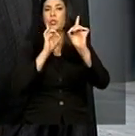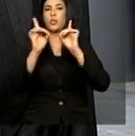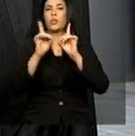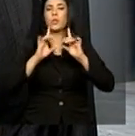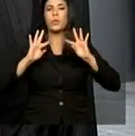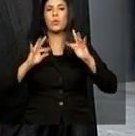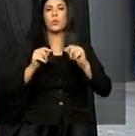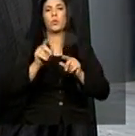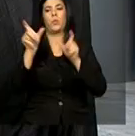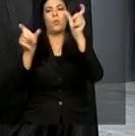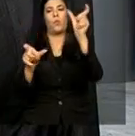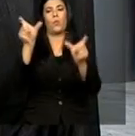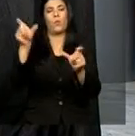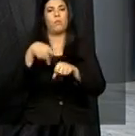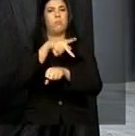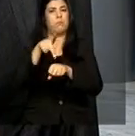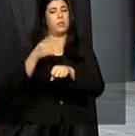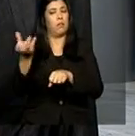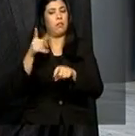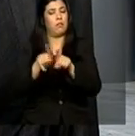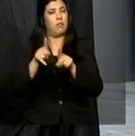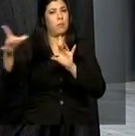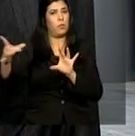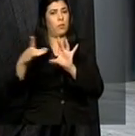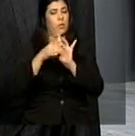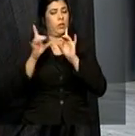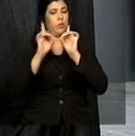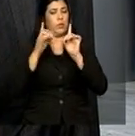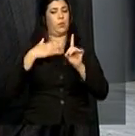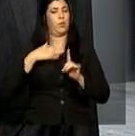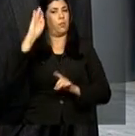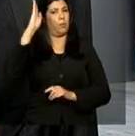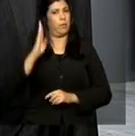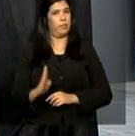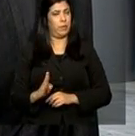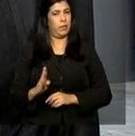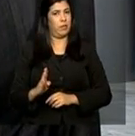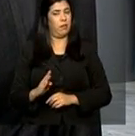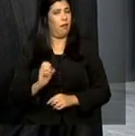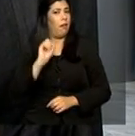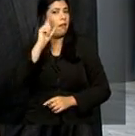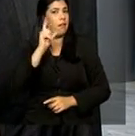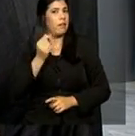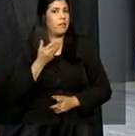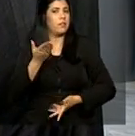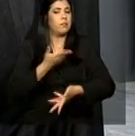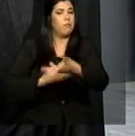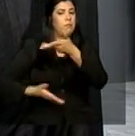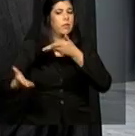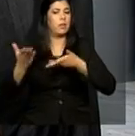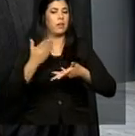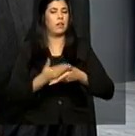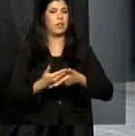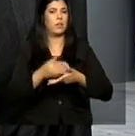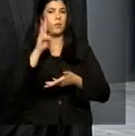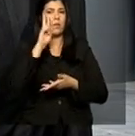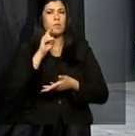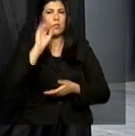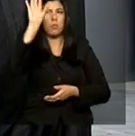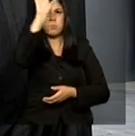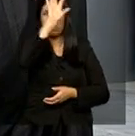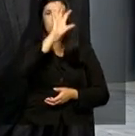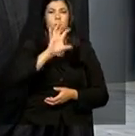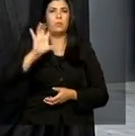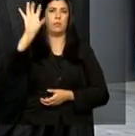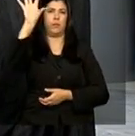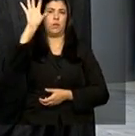queiram dialogar. Obviamente que há algumas priorizações que partem de um ponto de vista geográfico, num primeiro aspecto, no que diz respeito